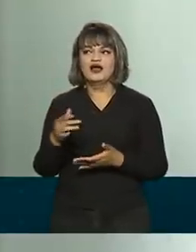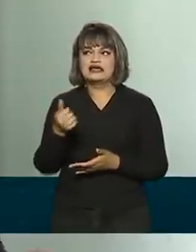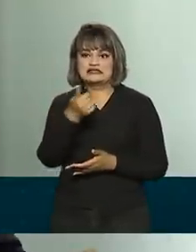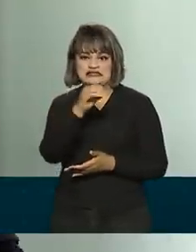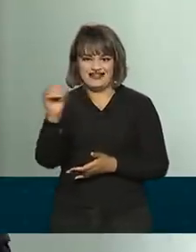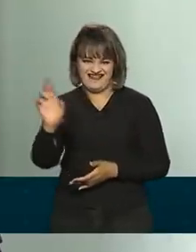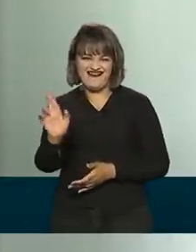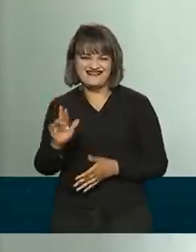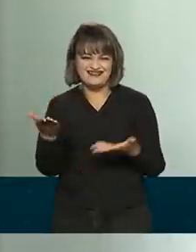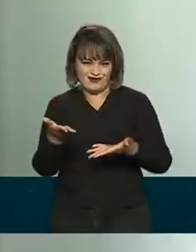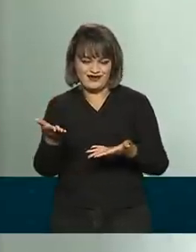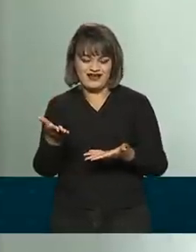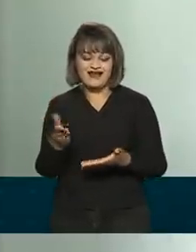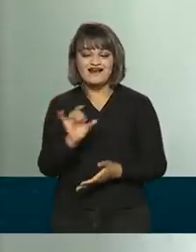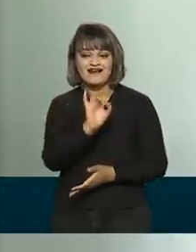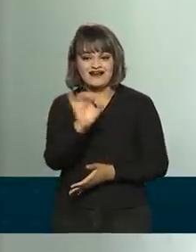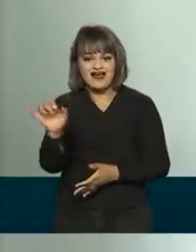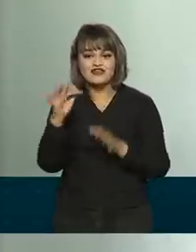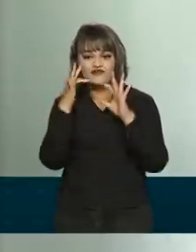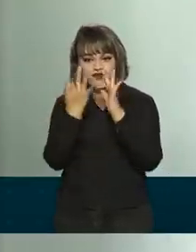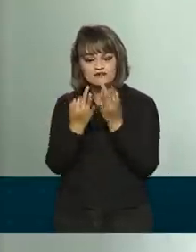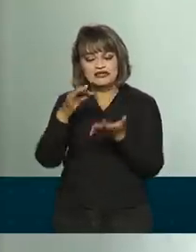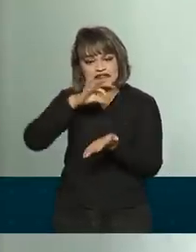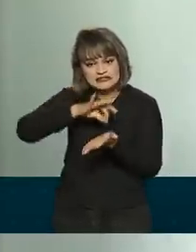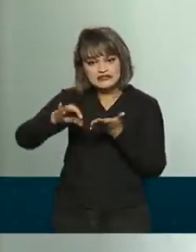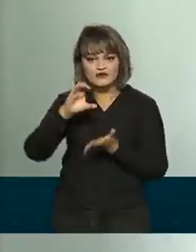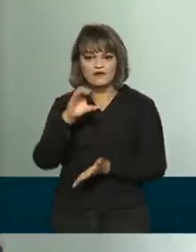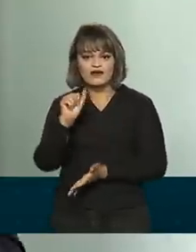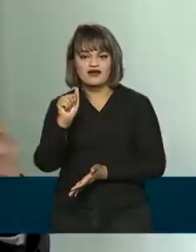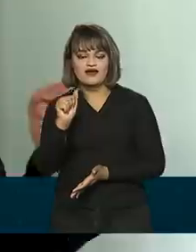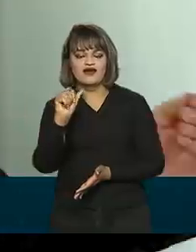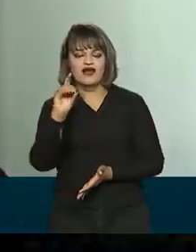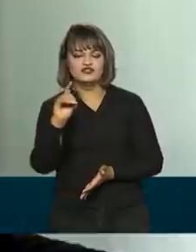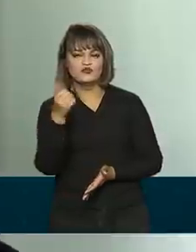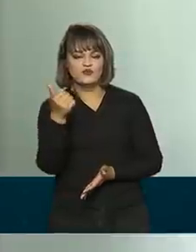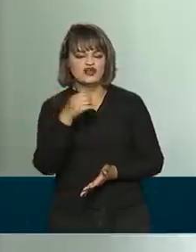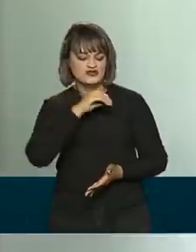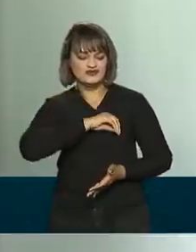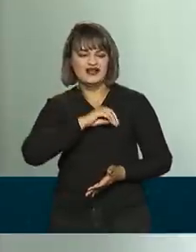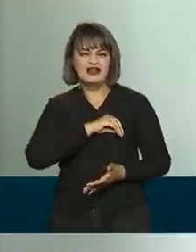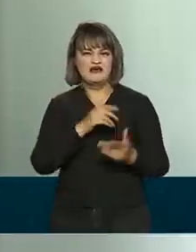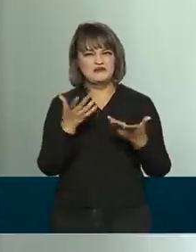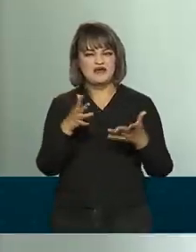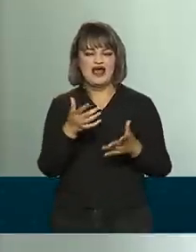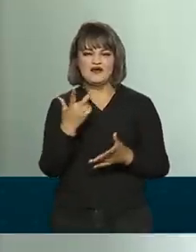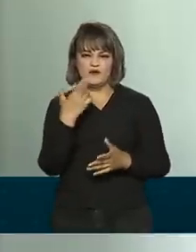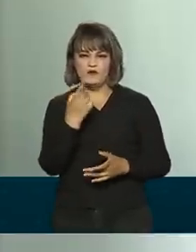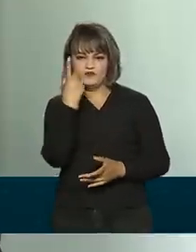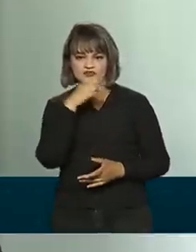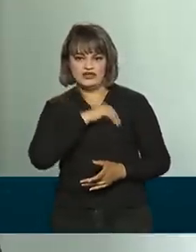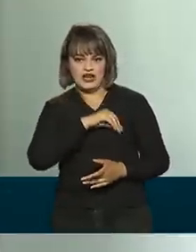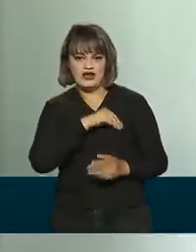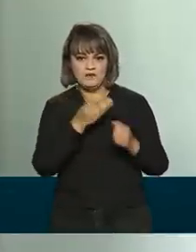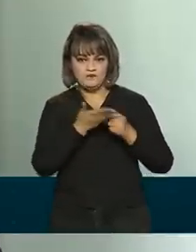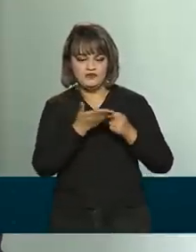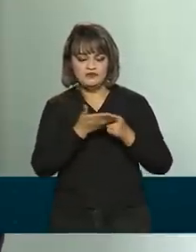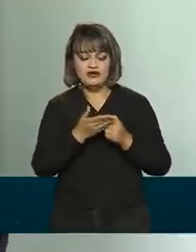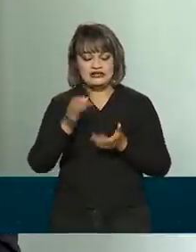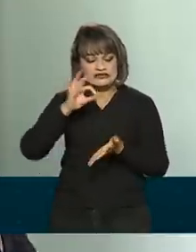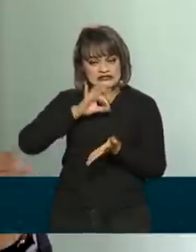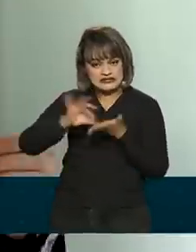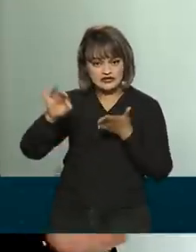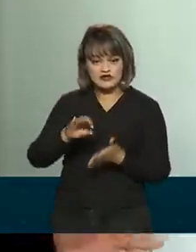custas em reais cada família inscrita no CAD único com renda inferior ou igual a um salário-mínimo e